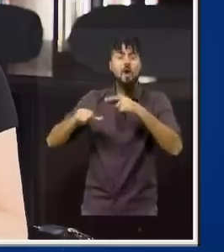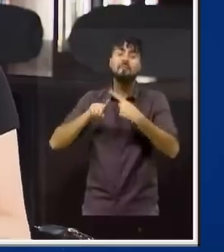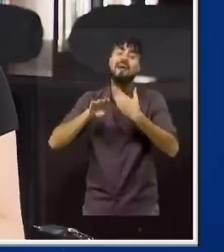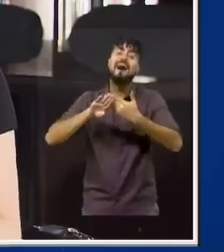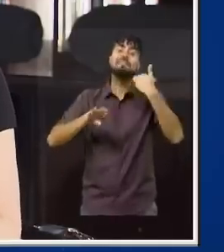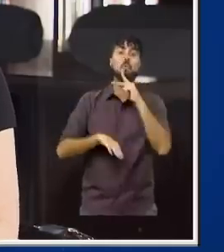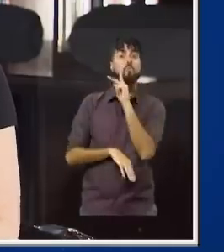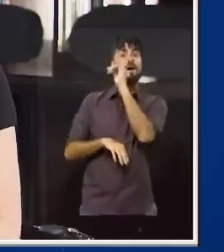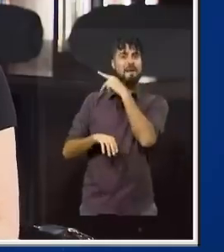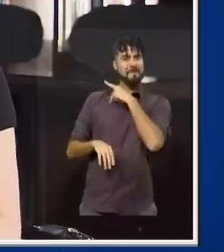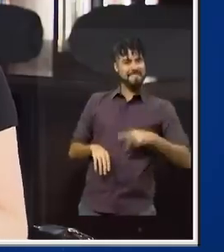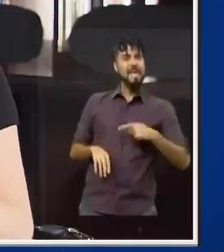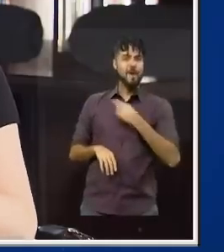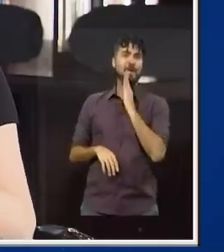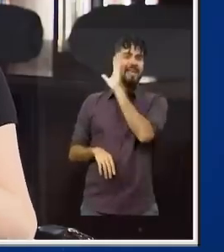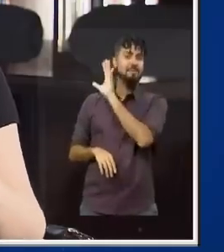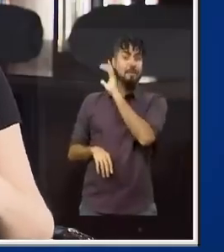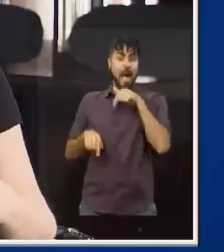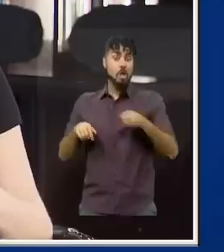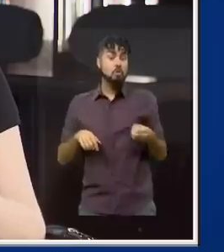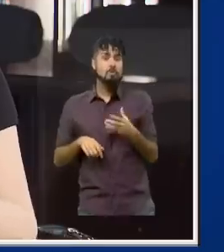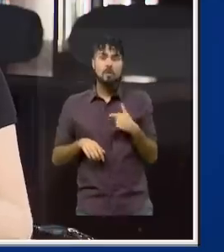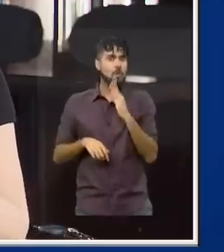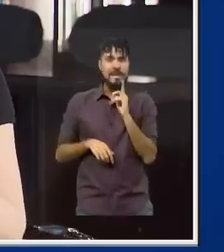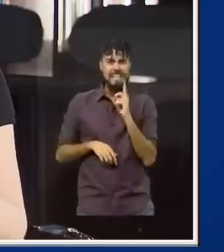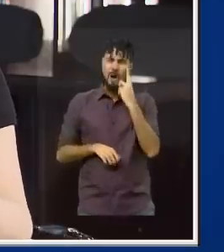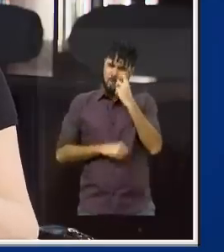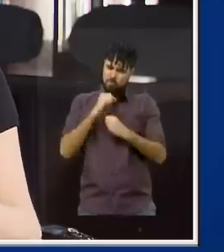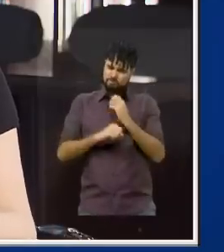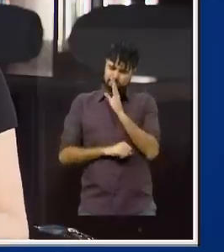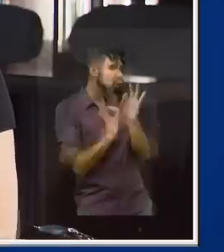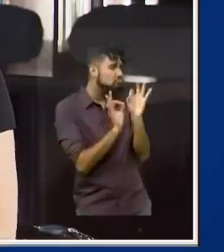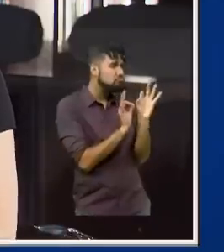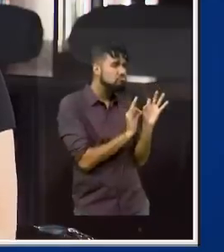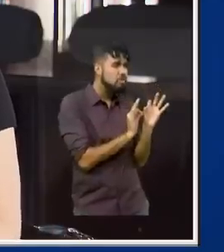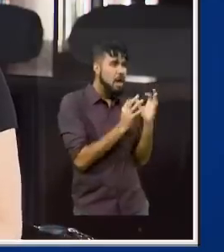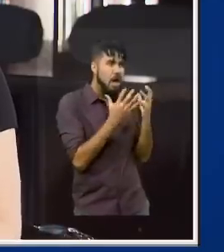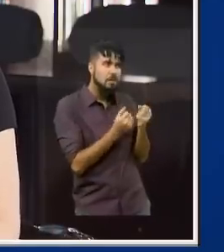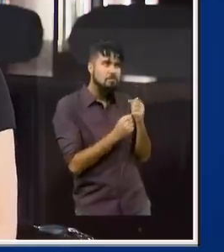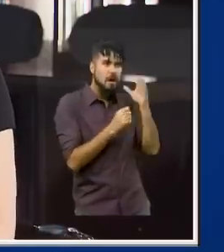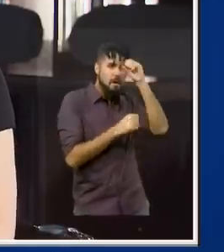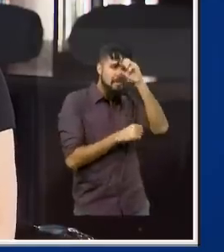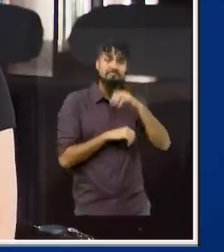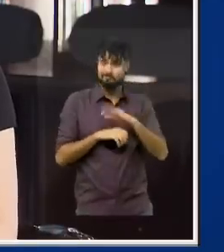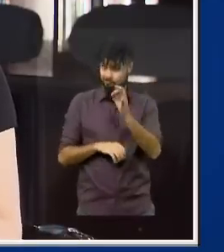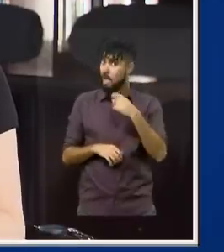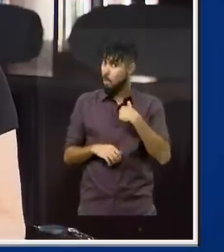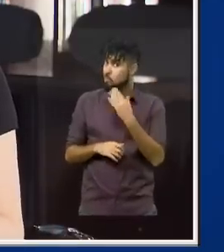que no cenário eleitoral existe a situação e oposição no embate